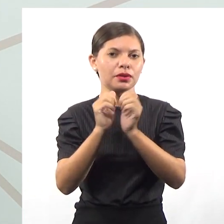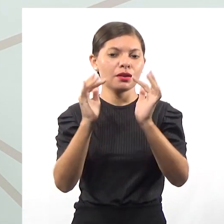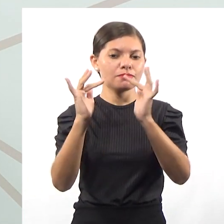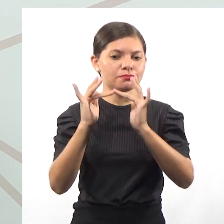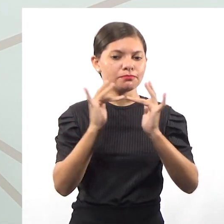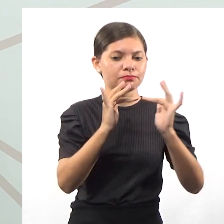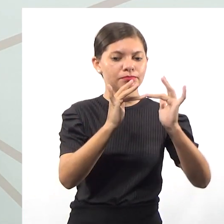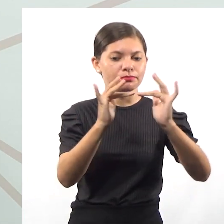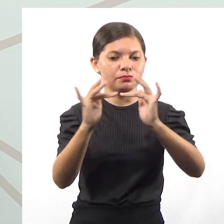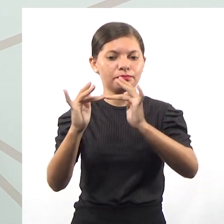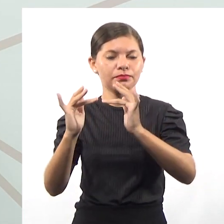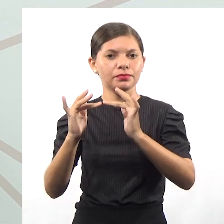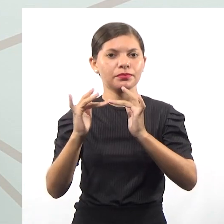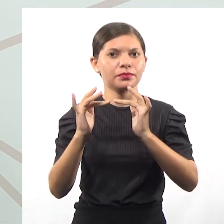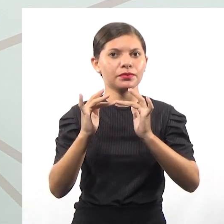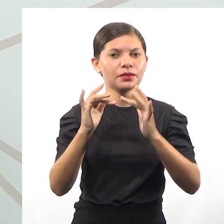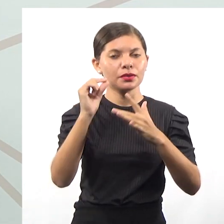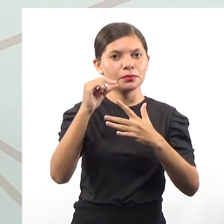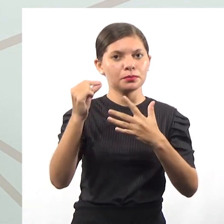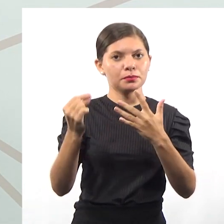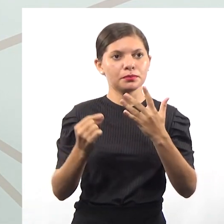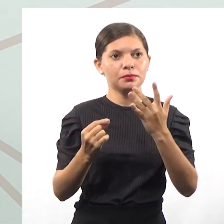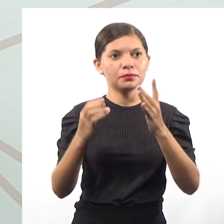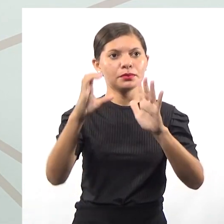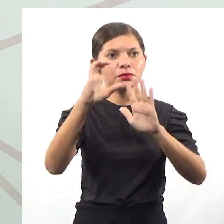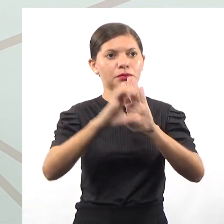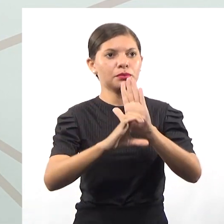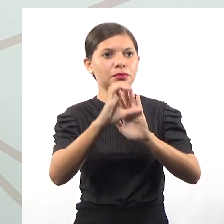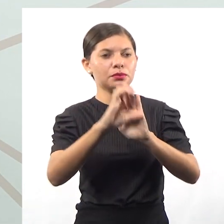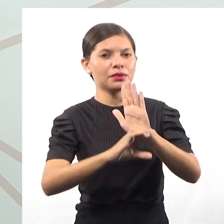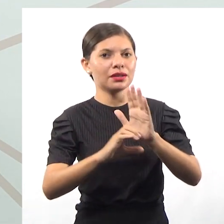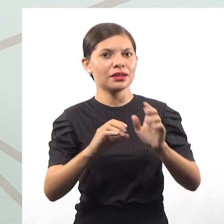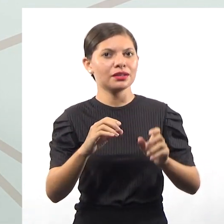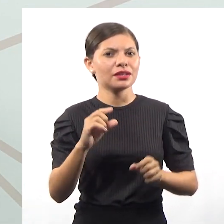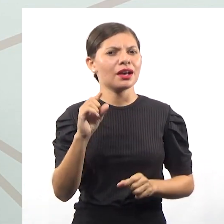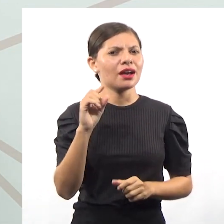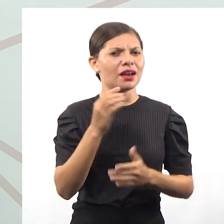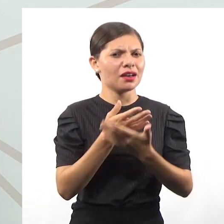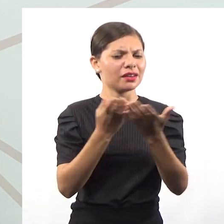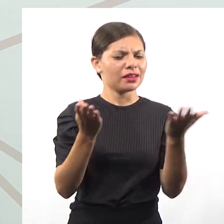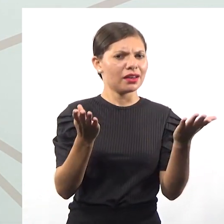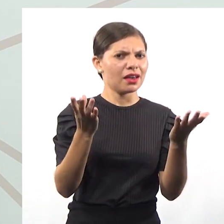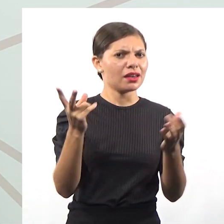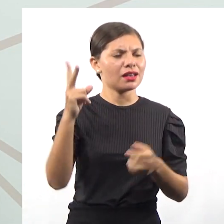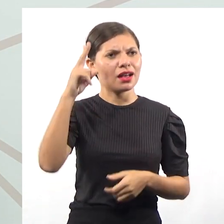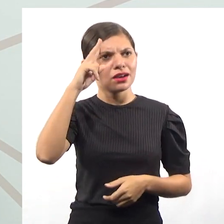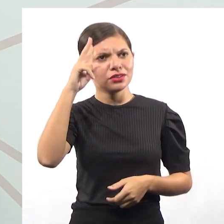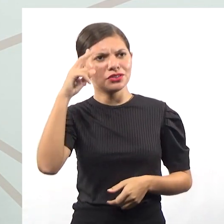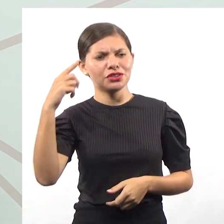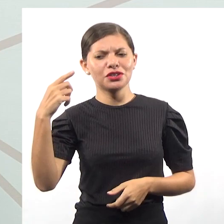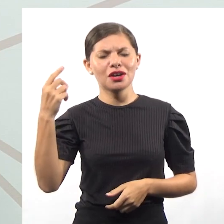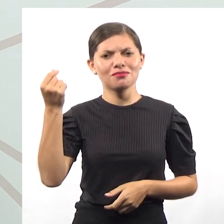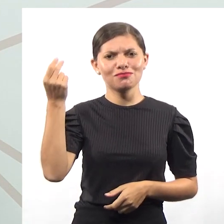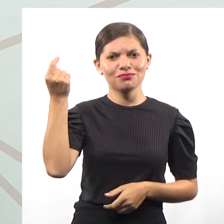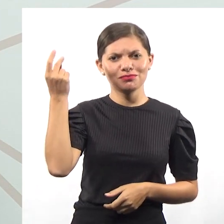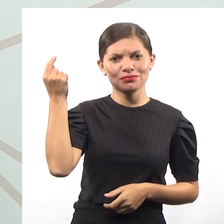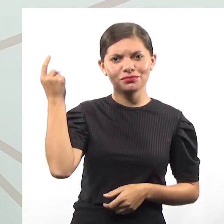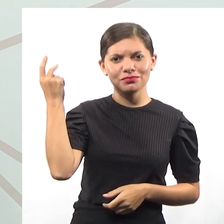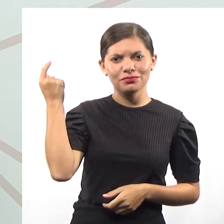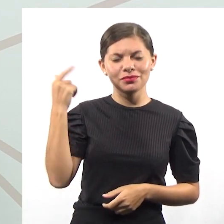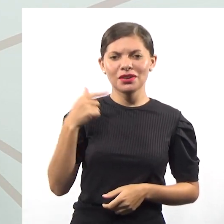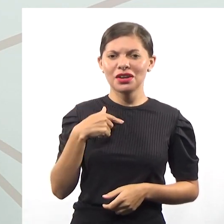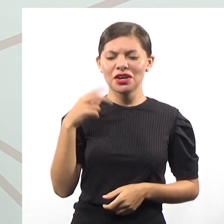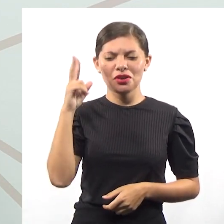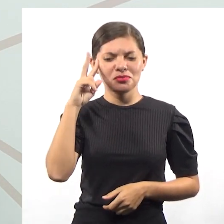da LDB vieram os parâmetros curriculares nacionais. Quem aí é das mais antigas, assim, não que seja da minha época, tá, gente?